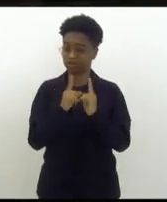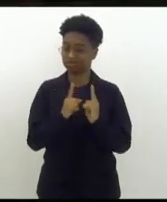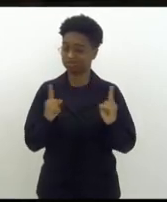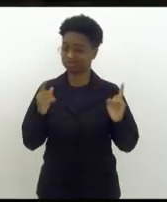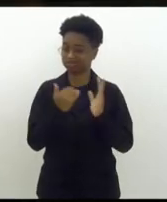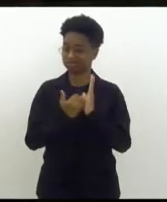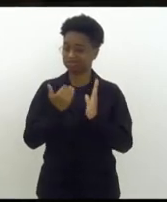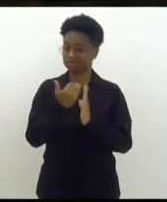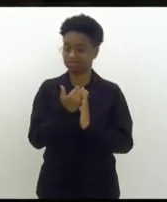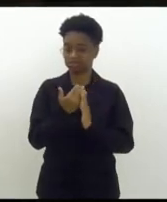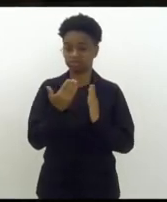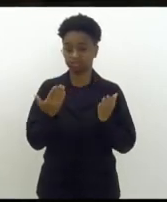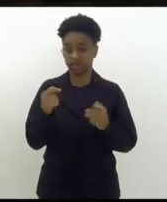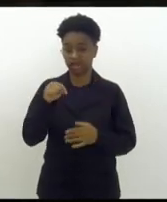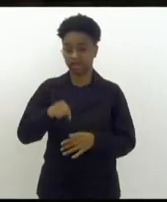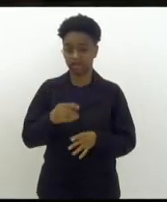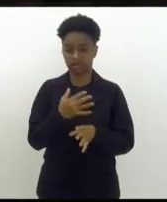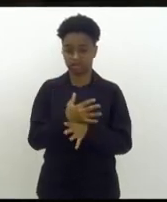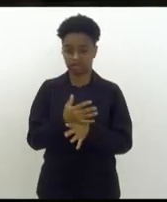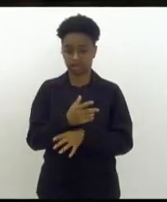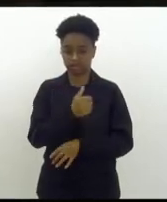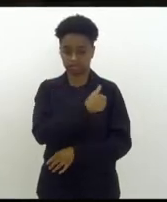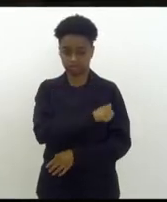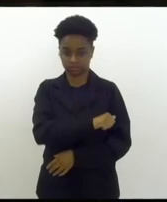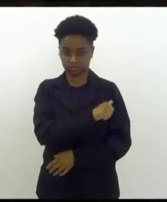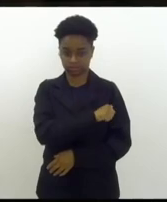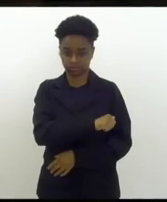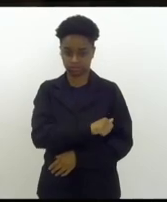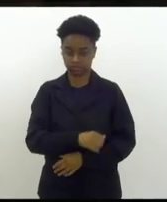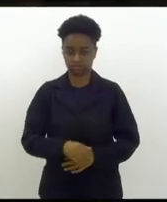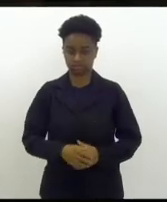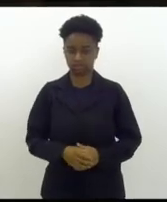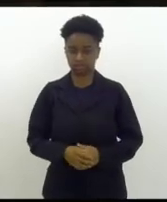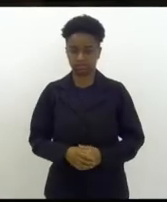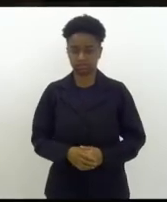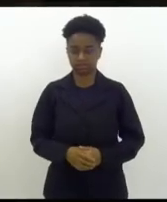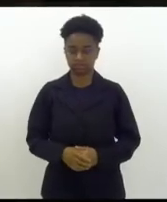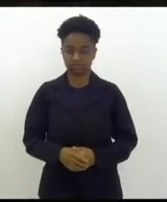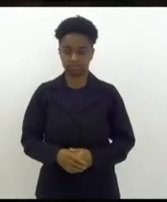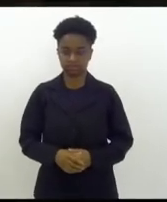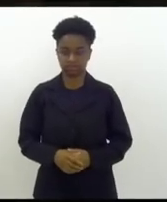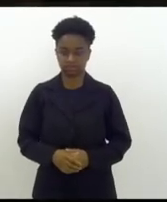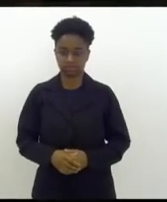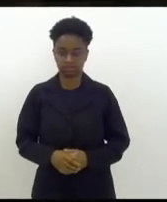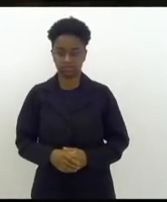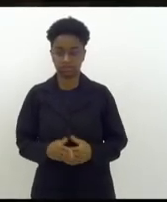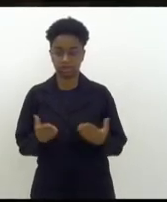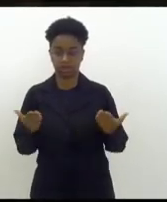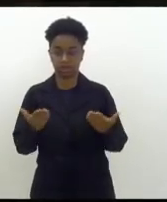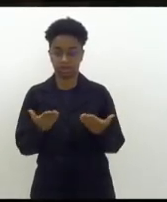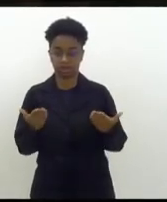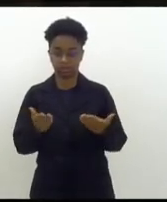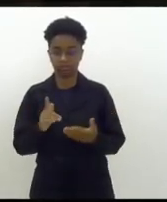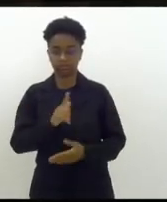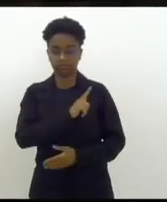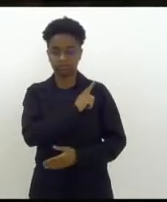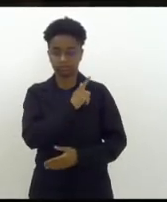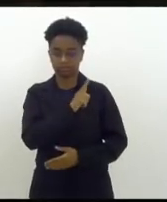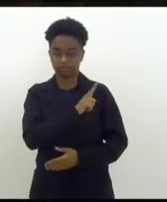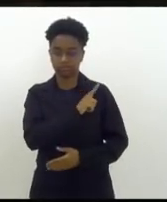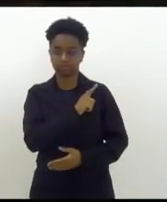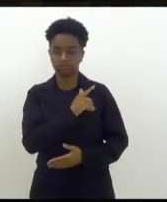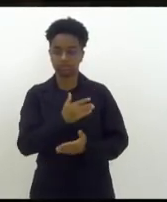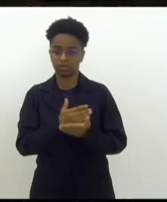o município do Rio de Janeiro que chegou a atual gestão bem depois